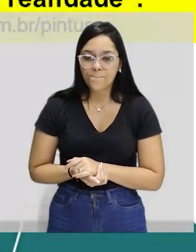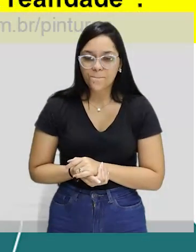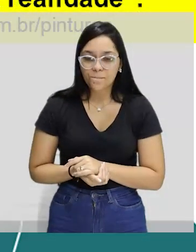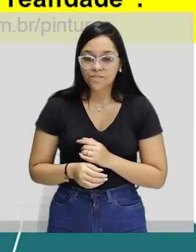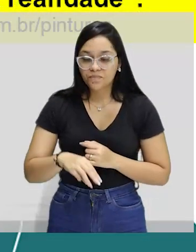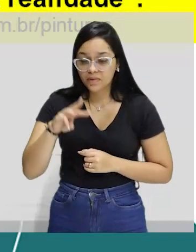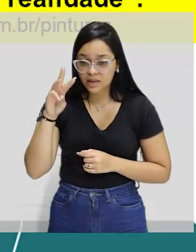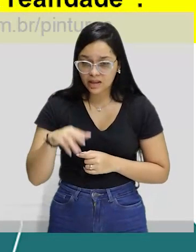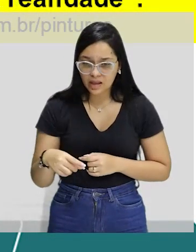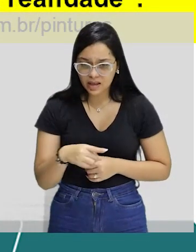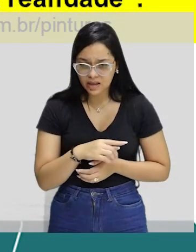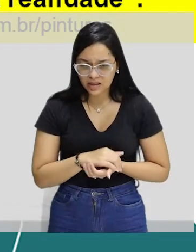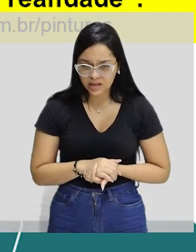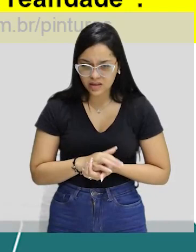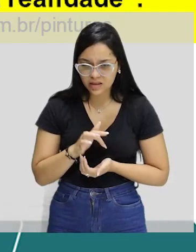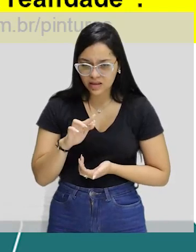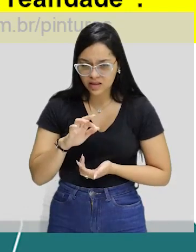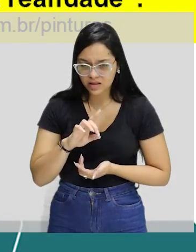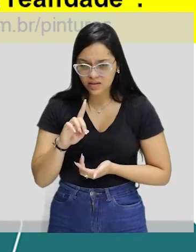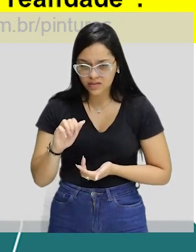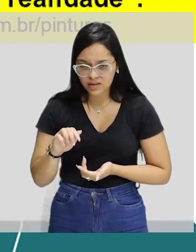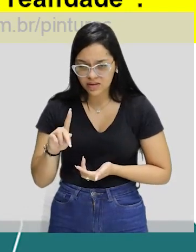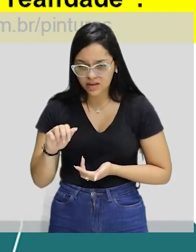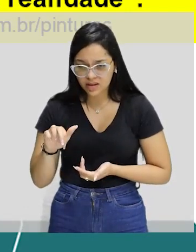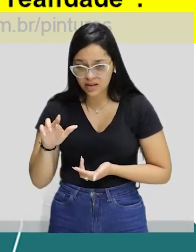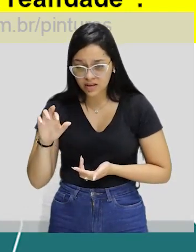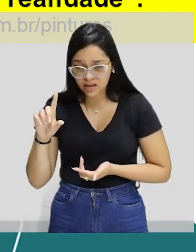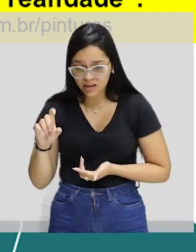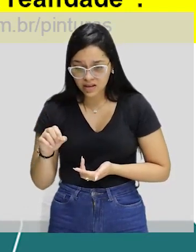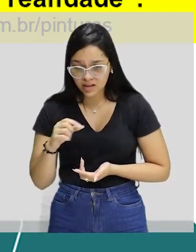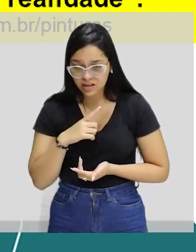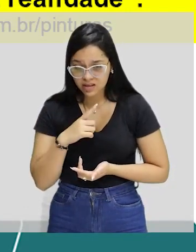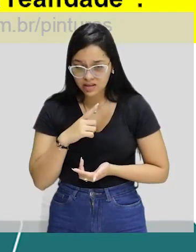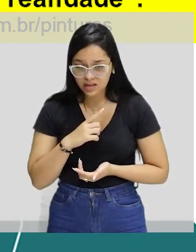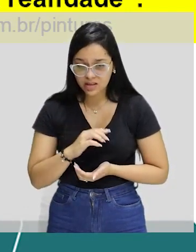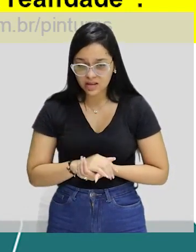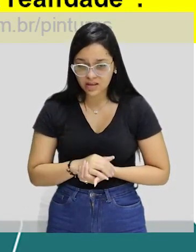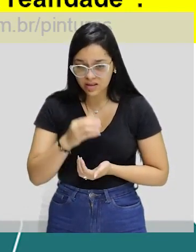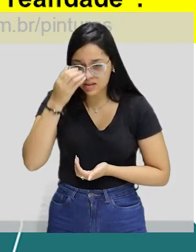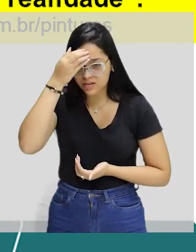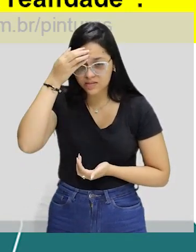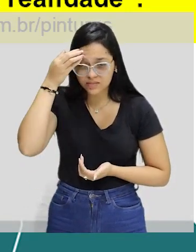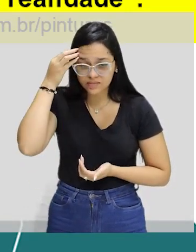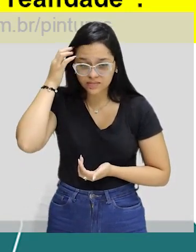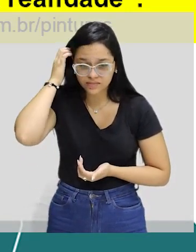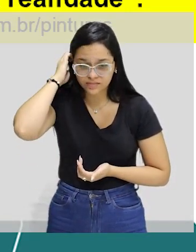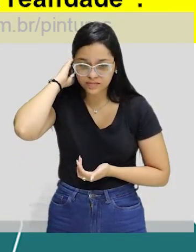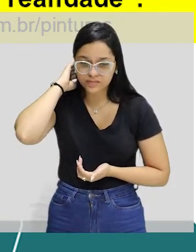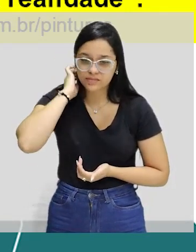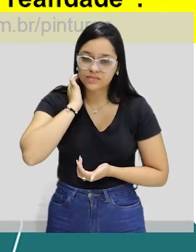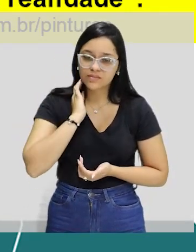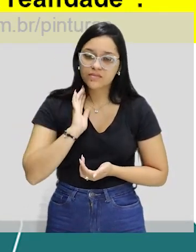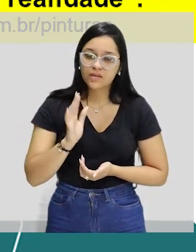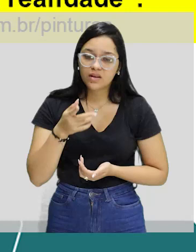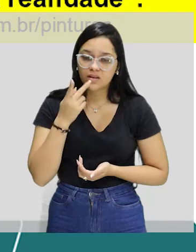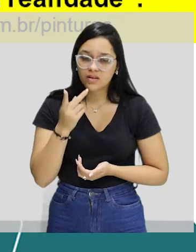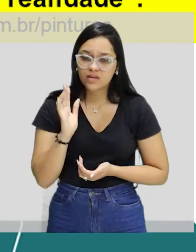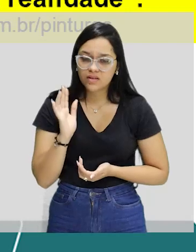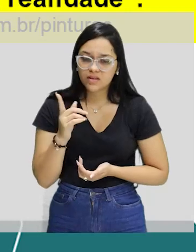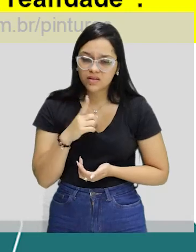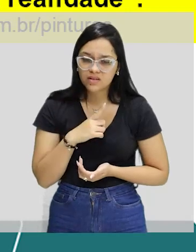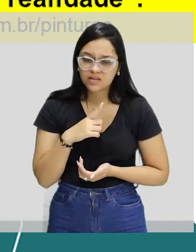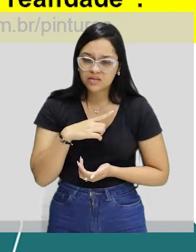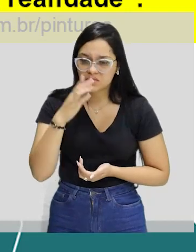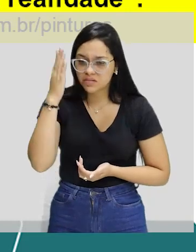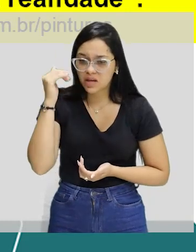Quem é, professor? Frida Kahlo, uma das figuras mais proeminentes da arte pop. Olha que interessante, atualmente. Né? Eu já vi muita gente falar de Frida Kahlo,